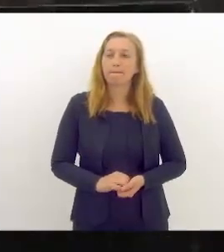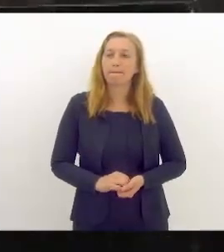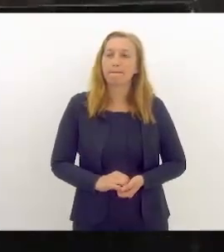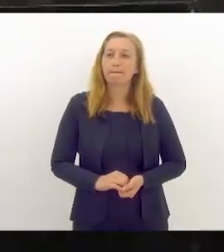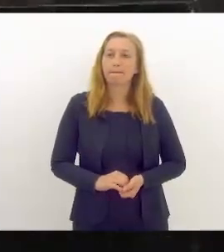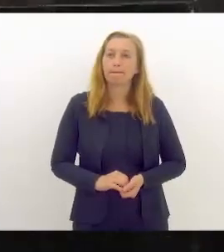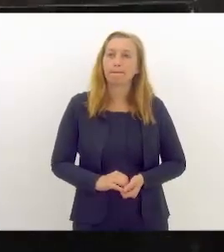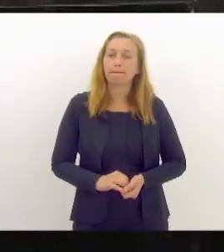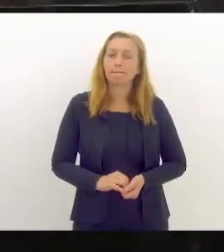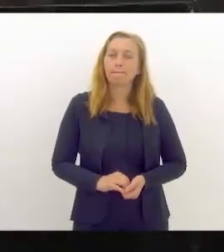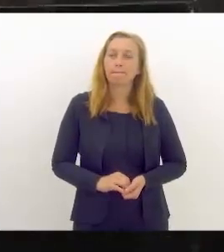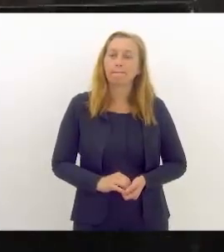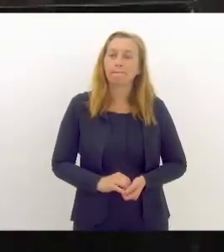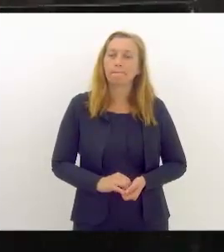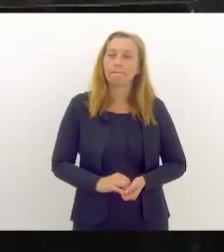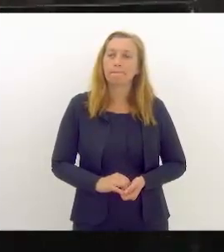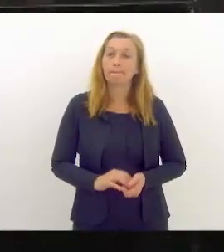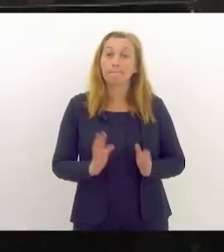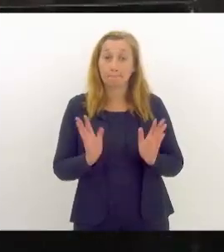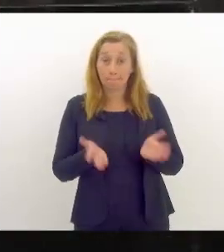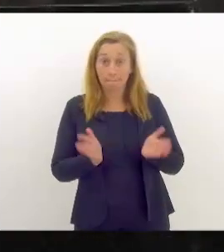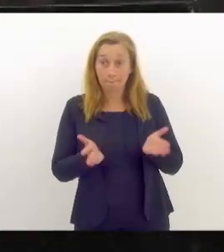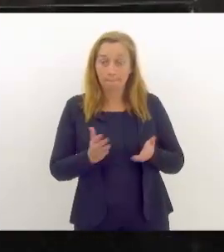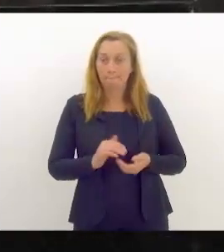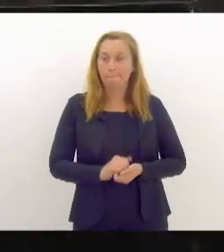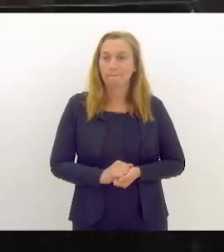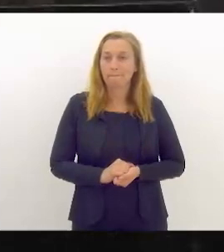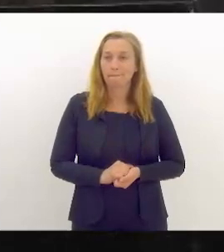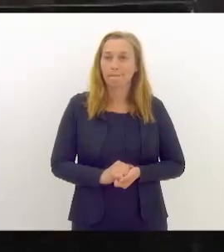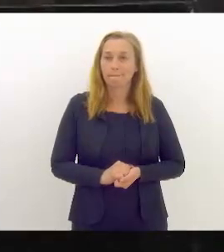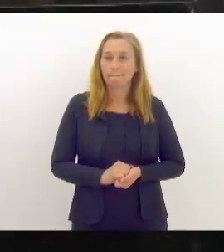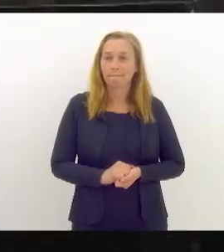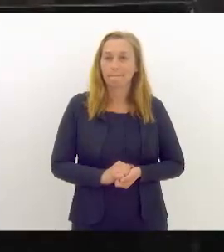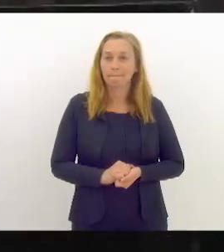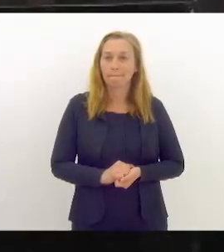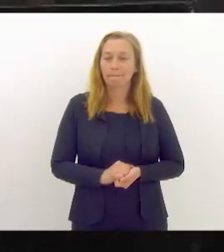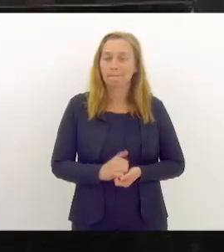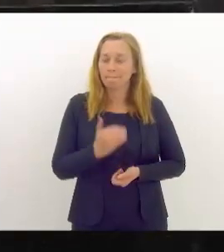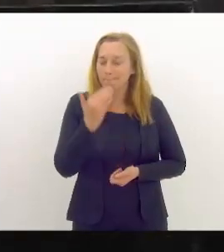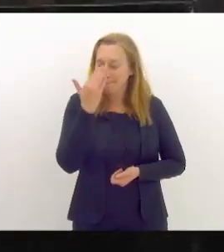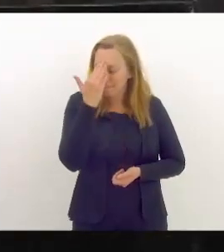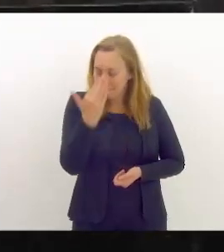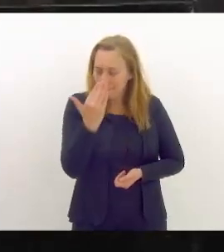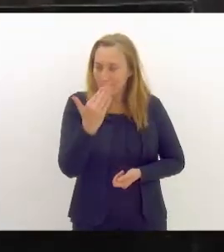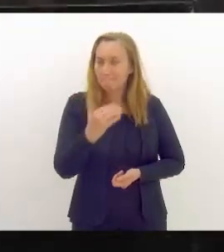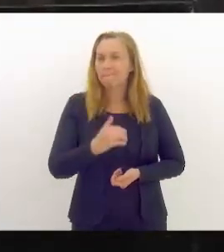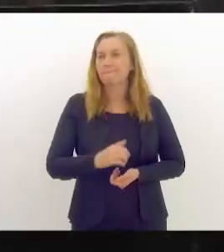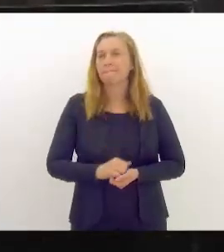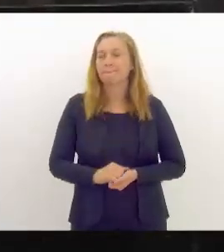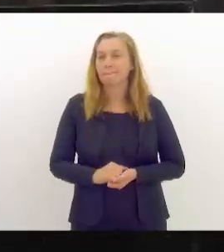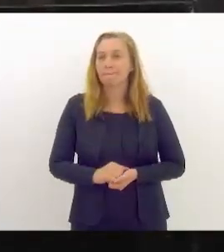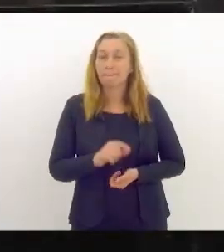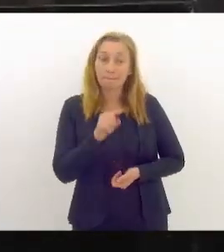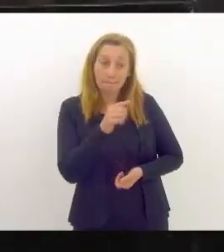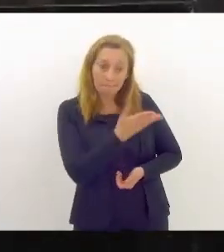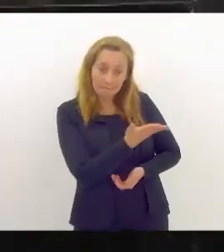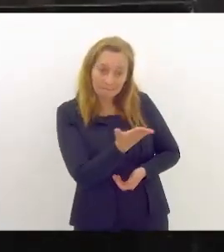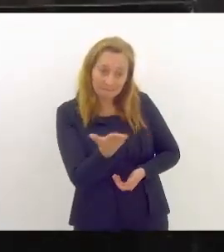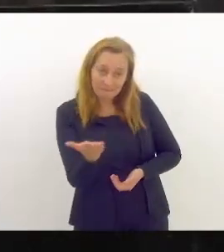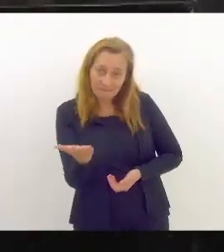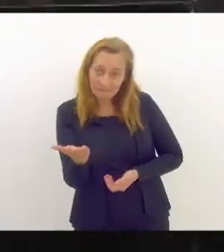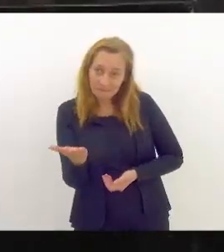ou alguém e hoje eu sou extremamente grata a vocês